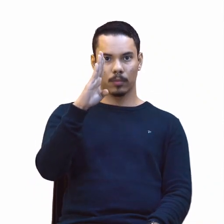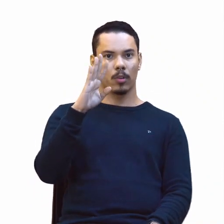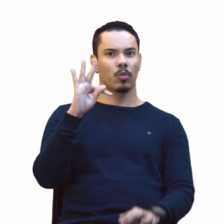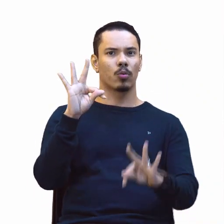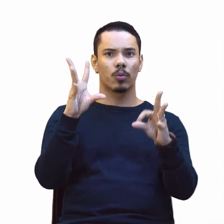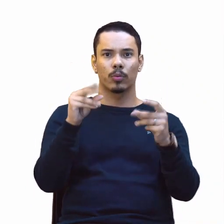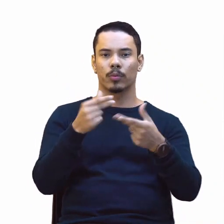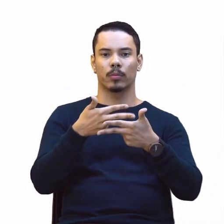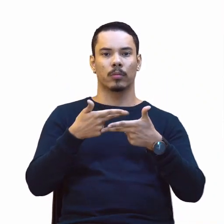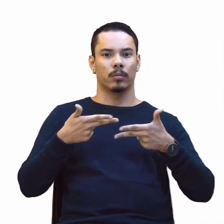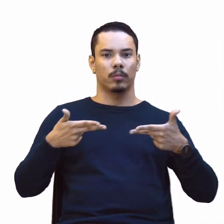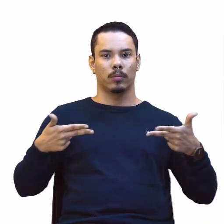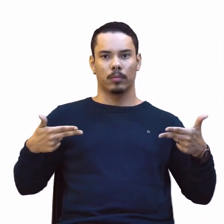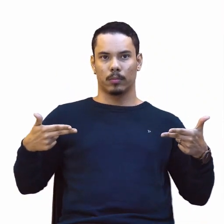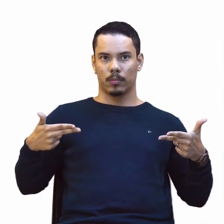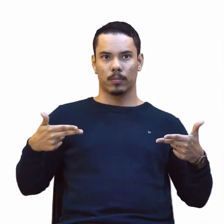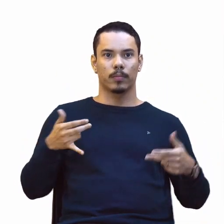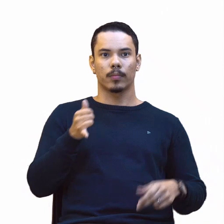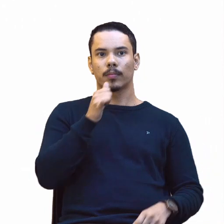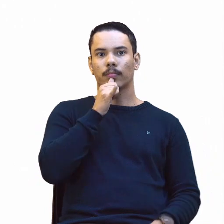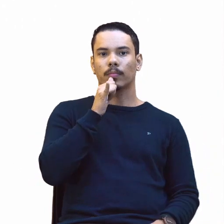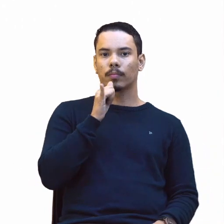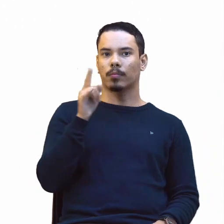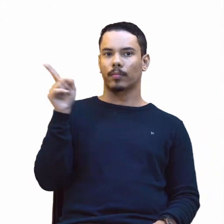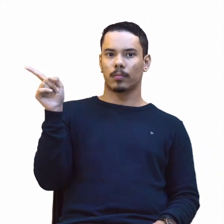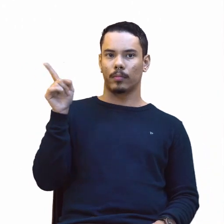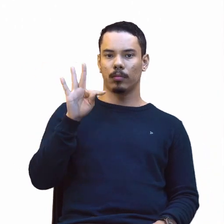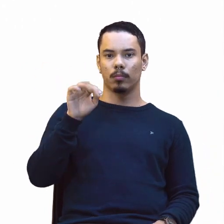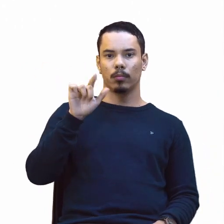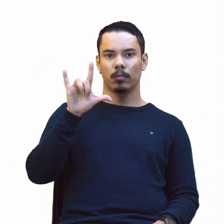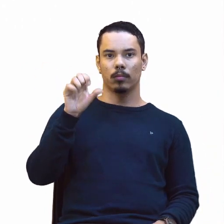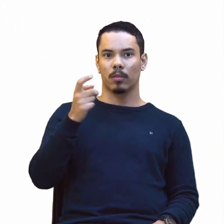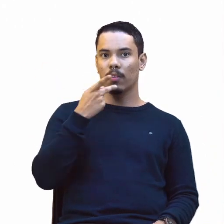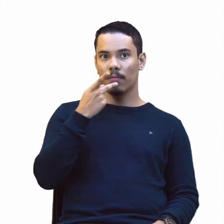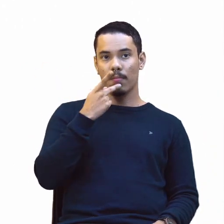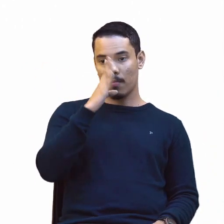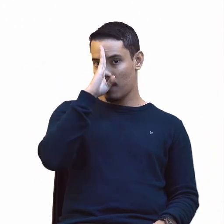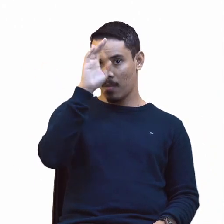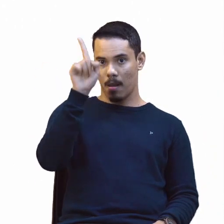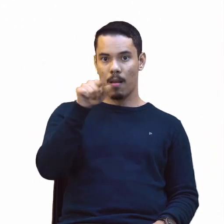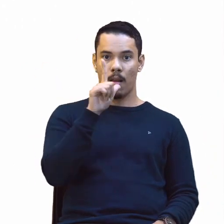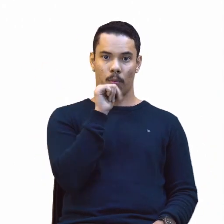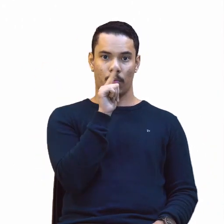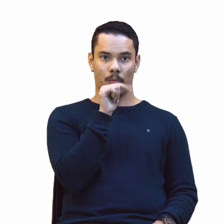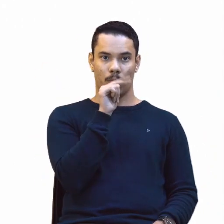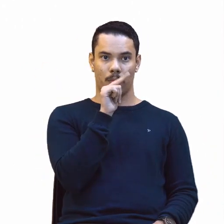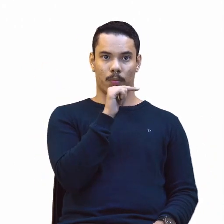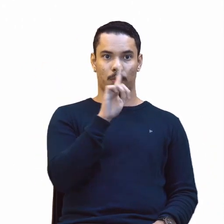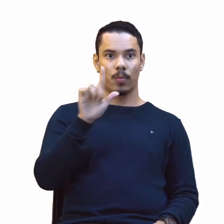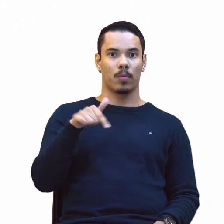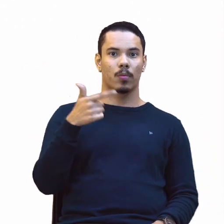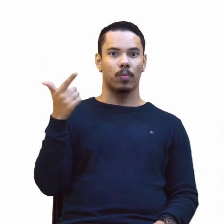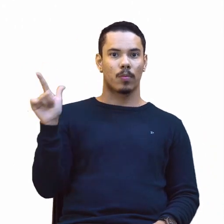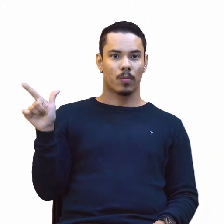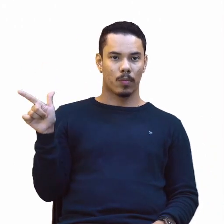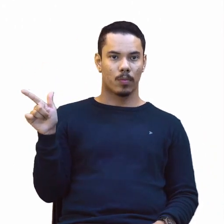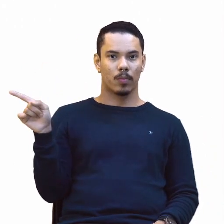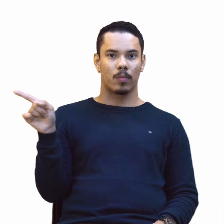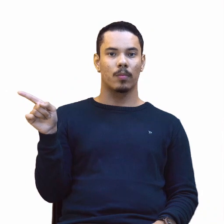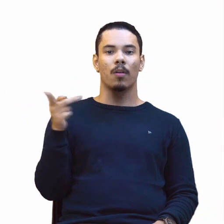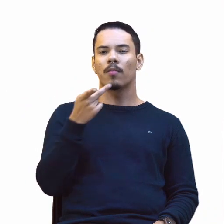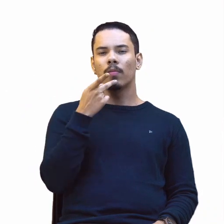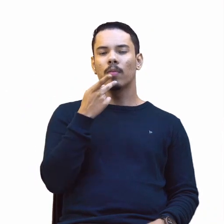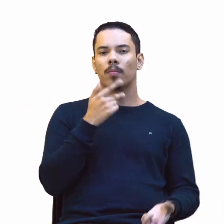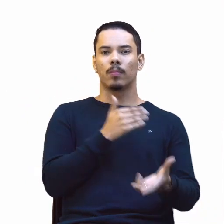coisas. Por exemplo, Tales, ele diz que o princípio é a água. O Anaximandro disse que o princípio é